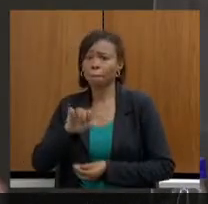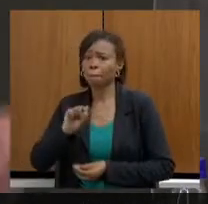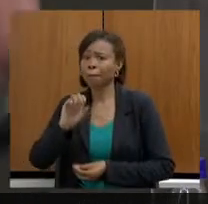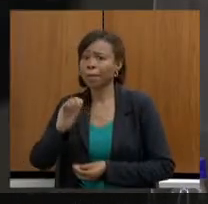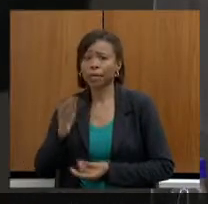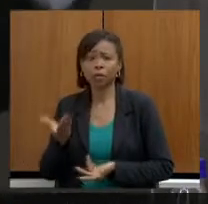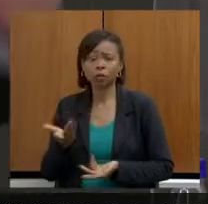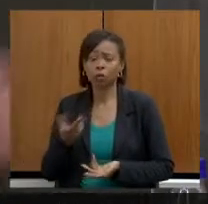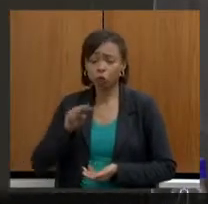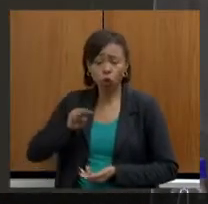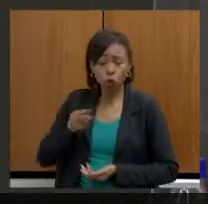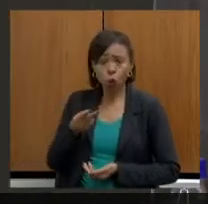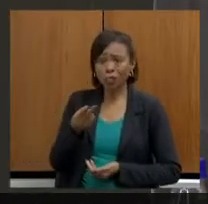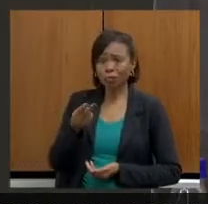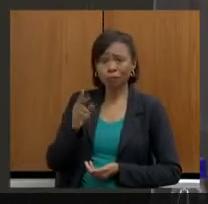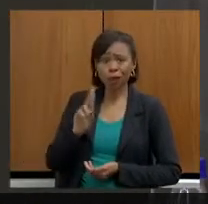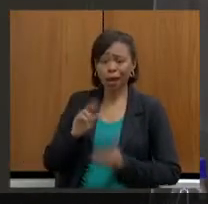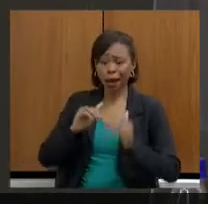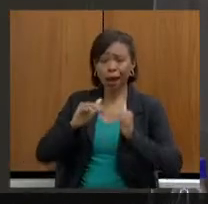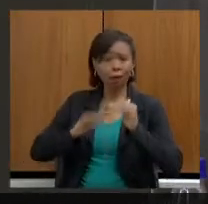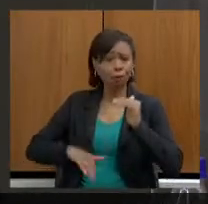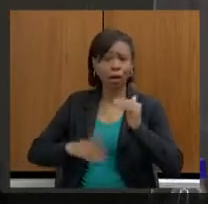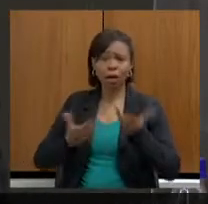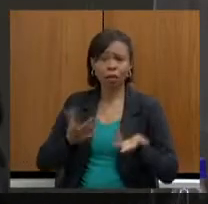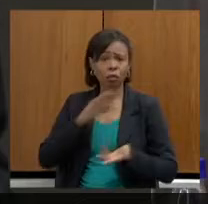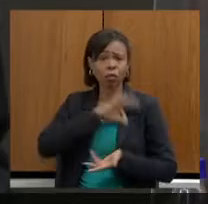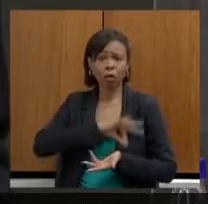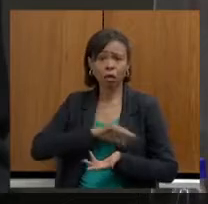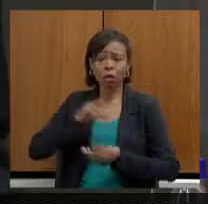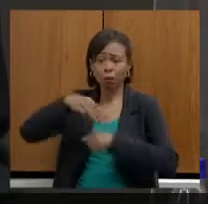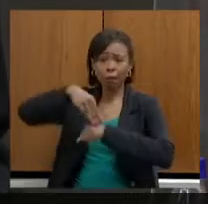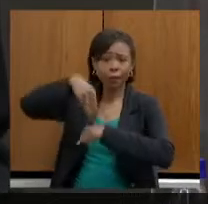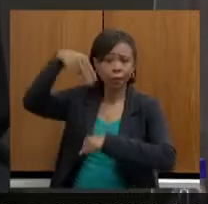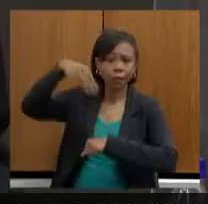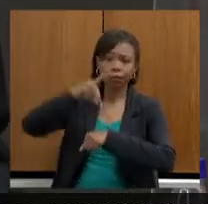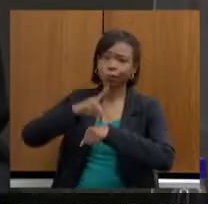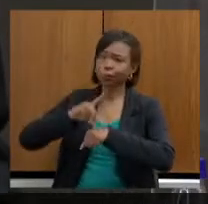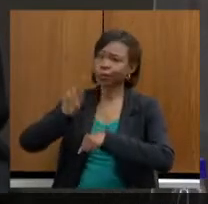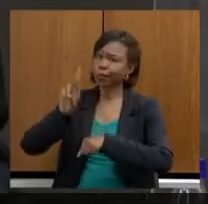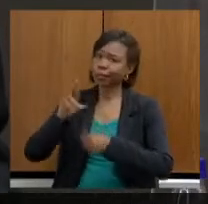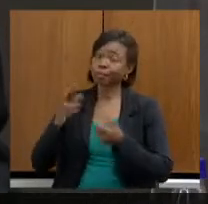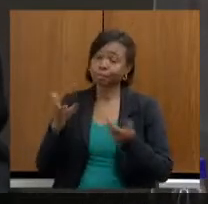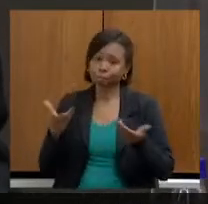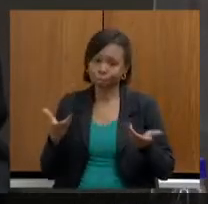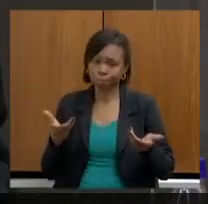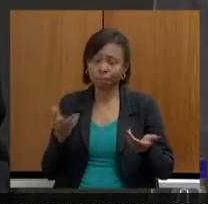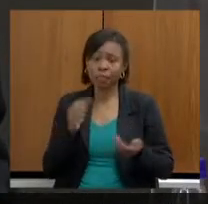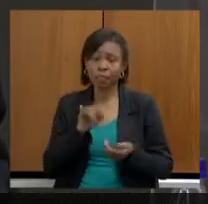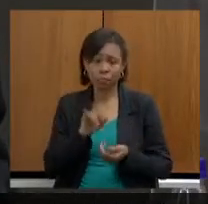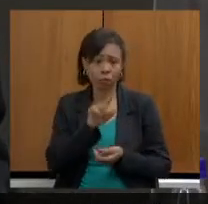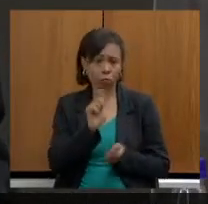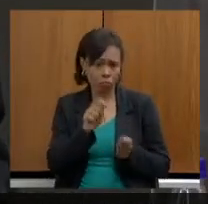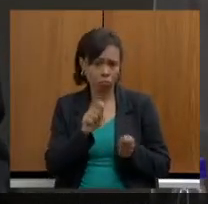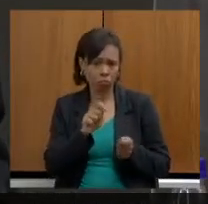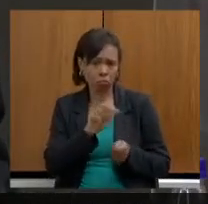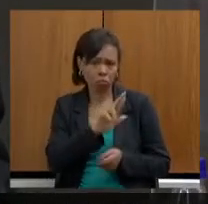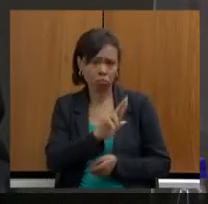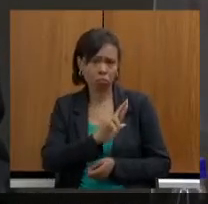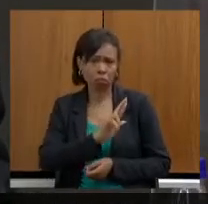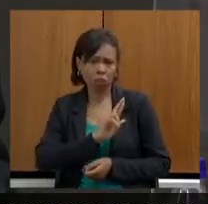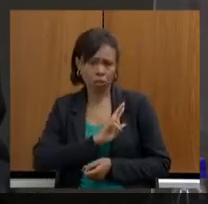comestra das vezes até com doutorado não eu tô com seria que se pudesse ainda apresenta né ainda